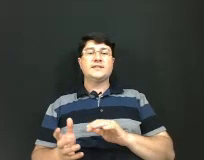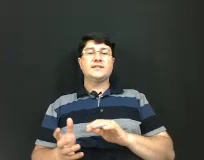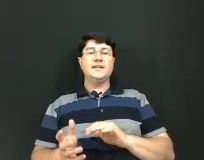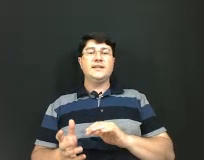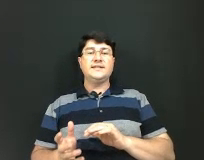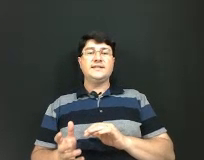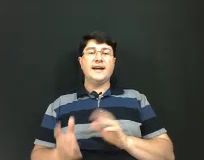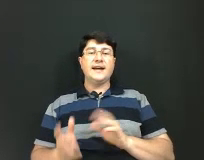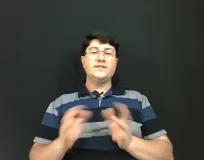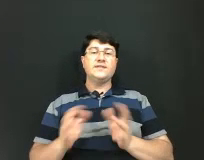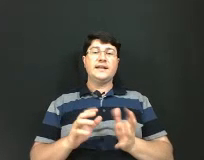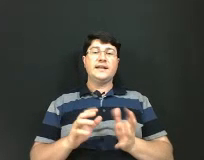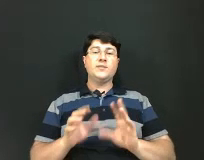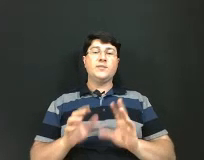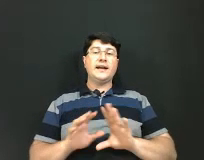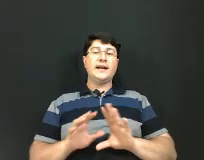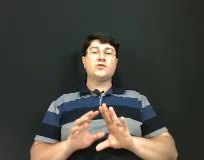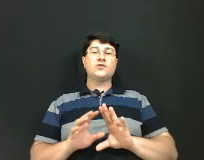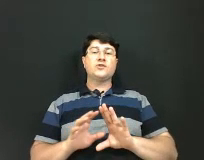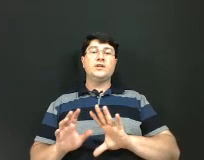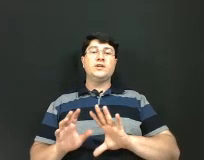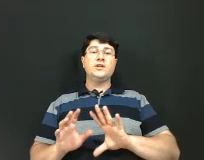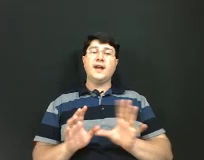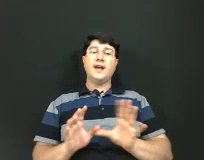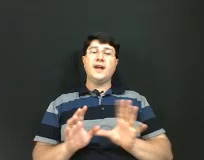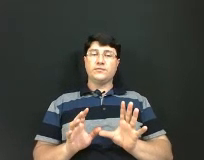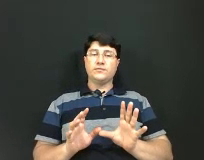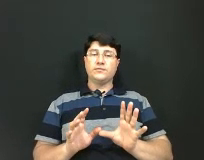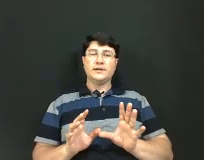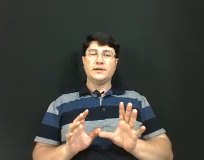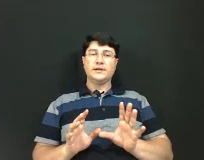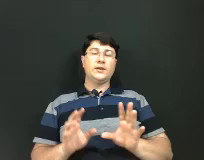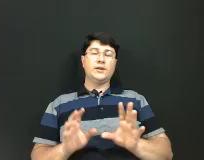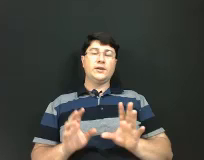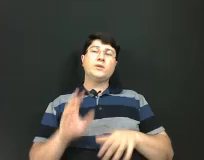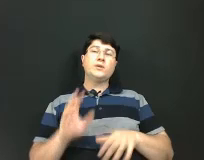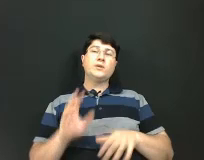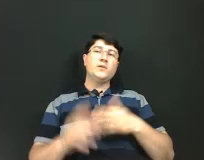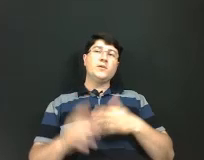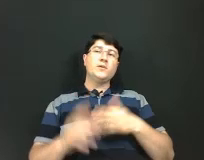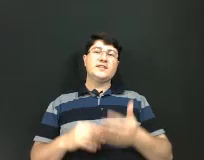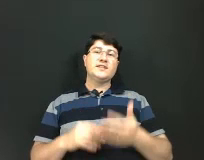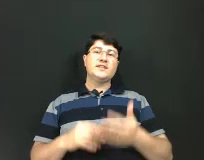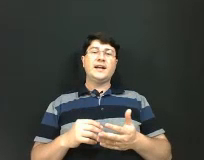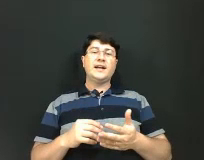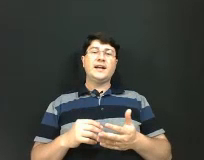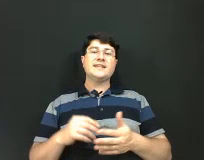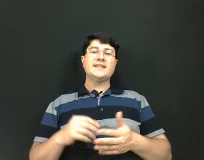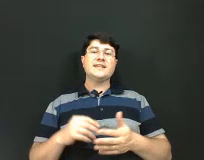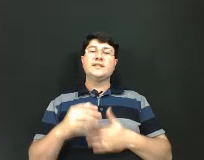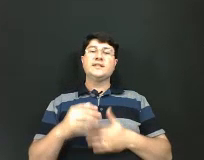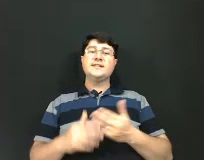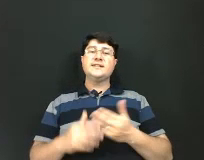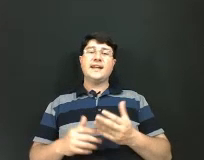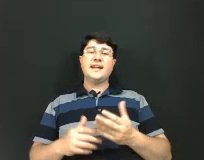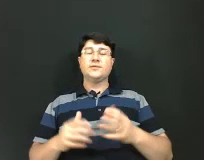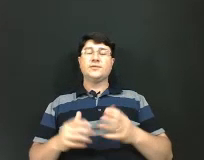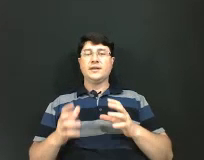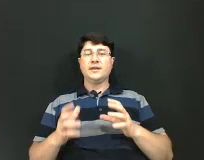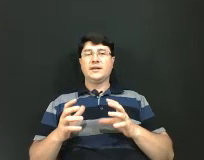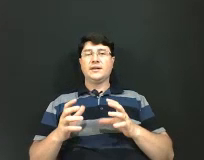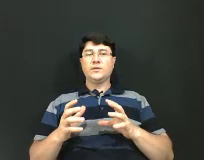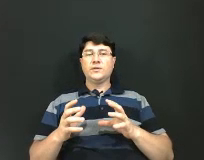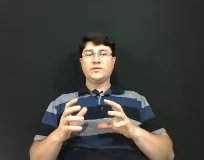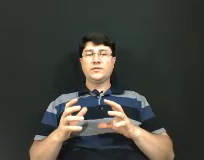os estados iniciais e finais são marcados como origem e alvo. Então, uma outra forma de você explicar essa mudança de